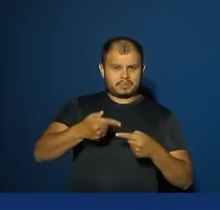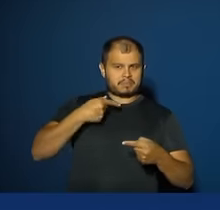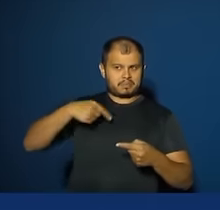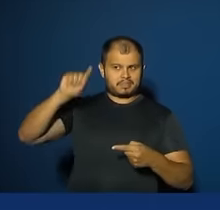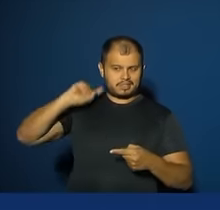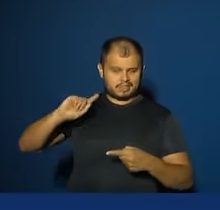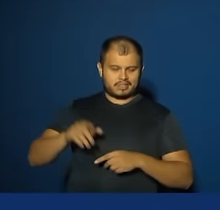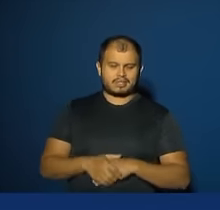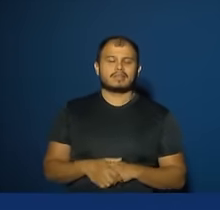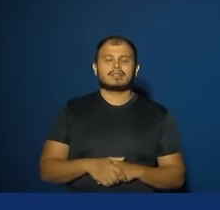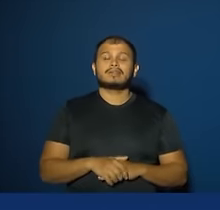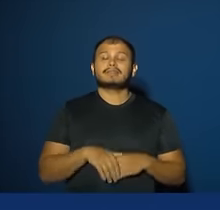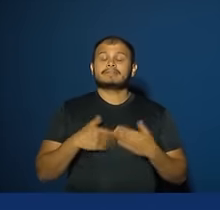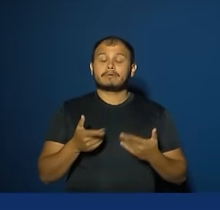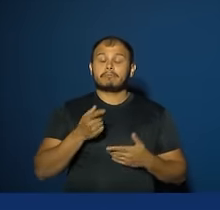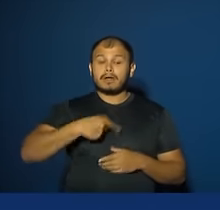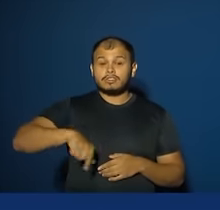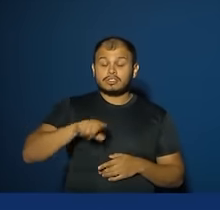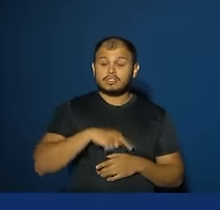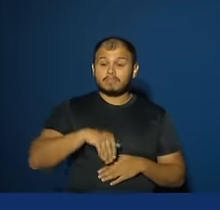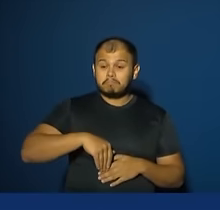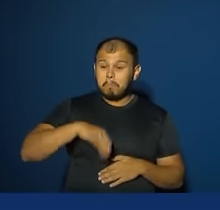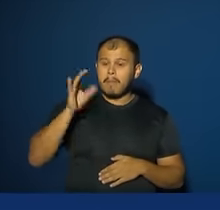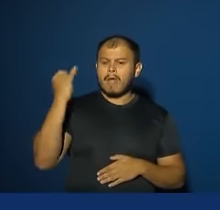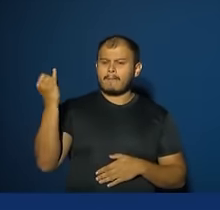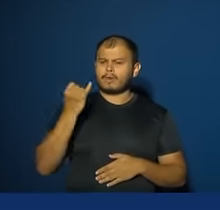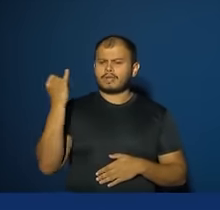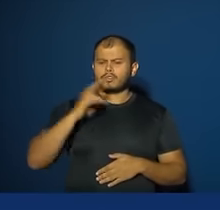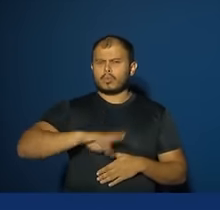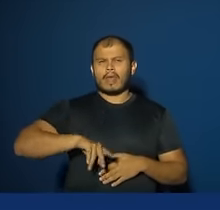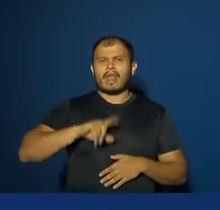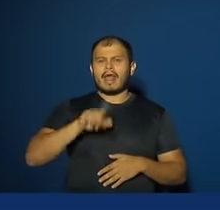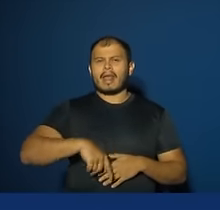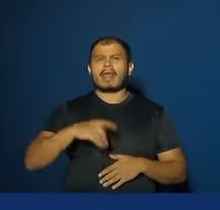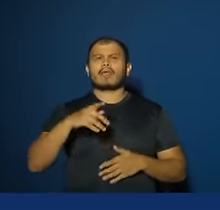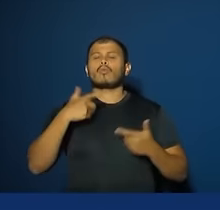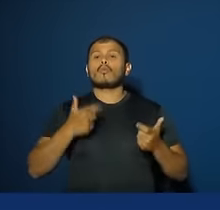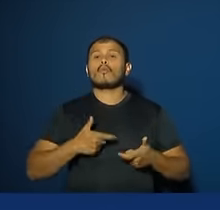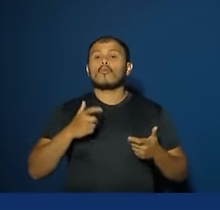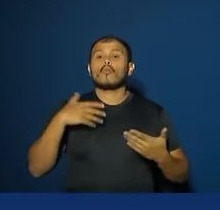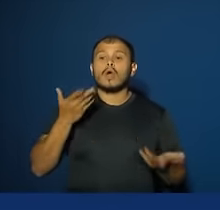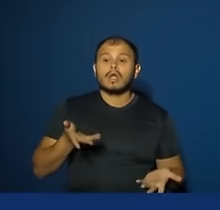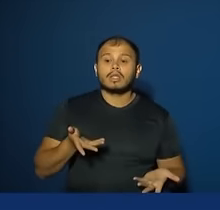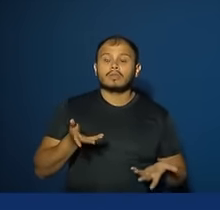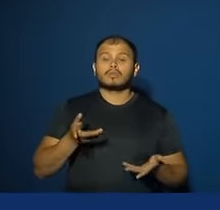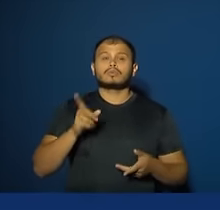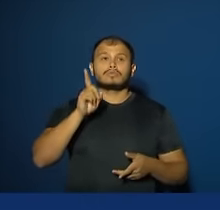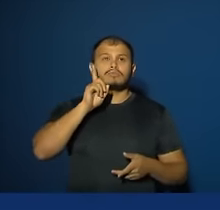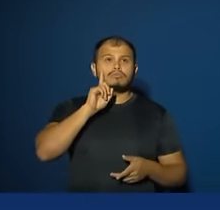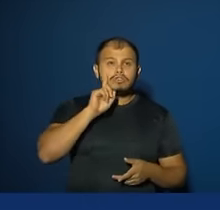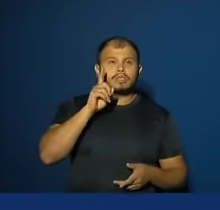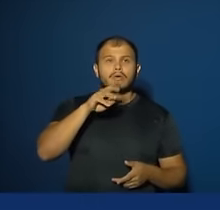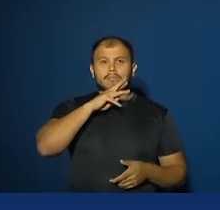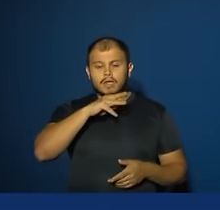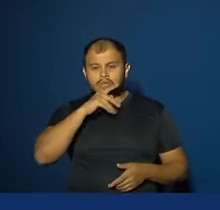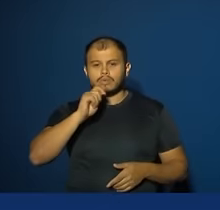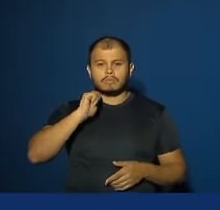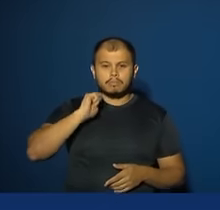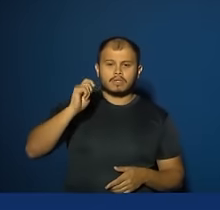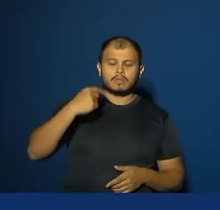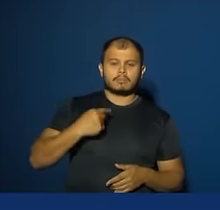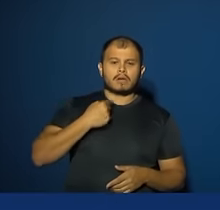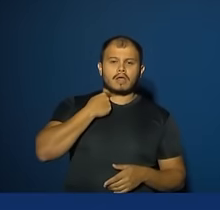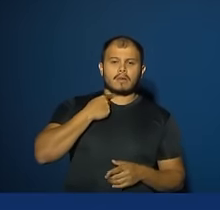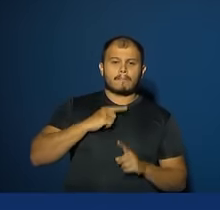a gente, o mais importante não é tanto se é março, abril ou maio, mas é a questão de termos algo que não haja uma